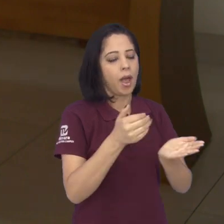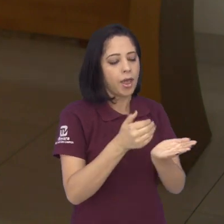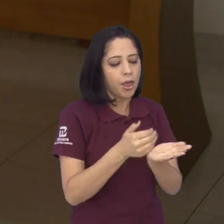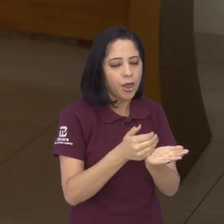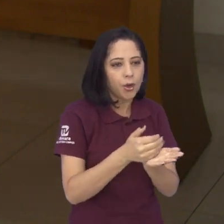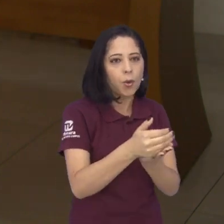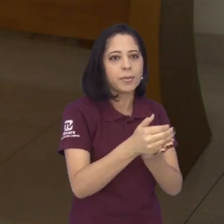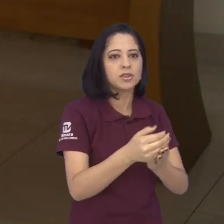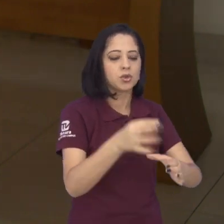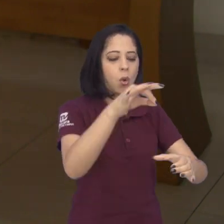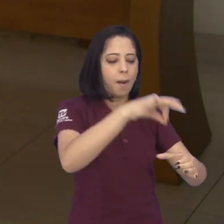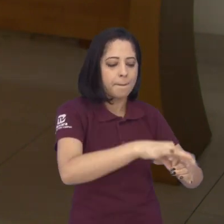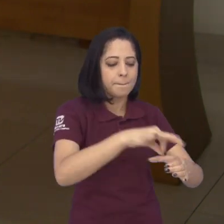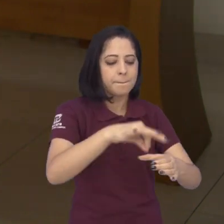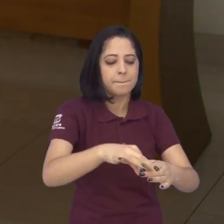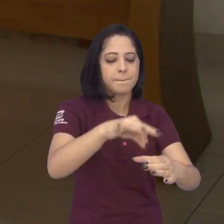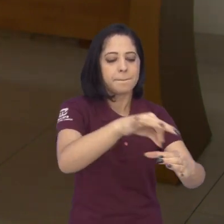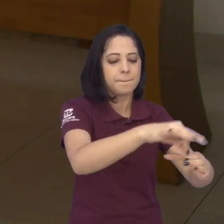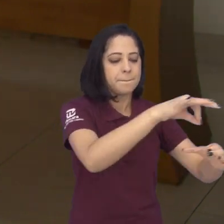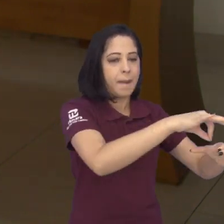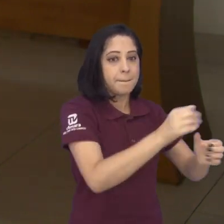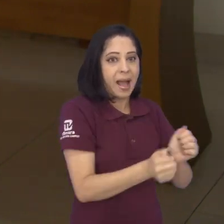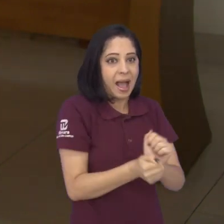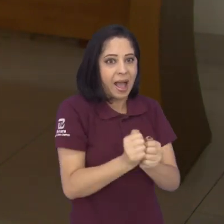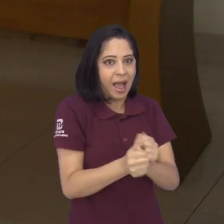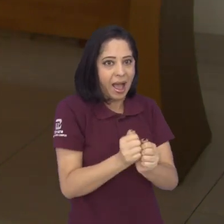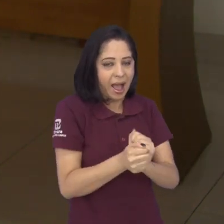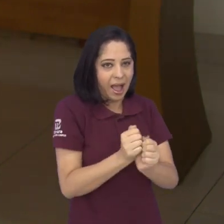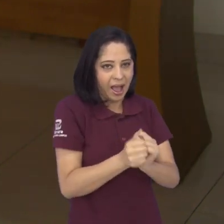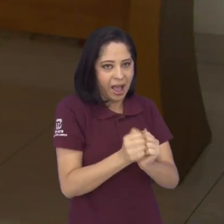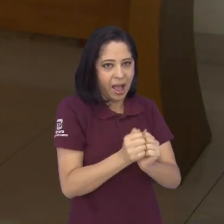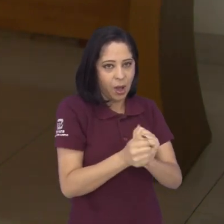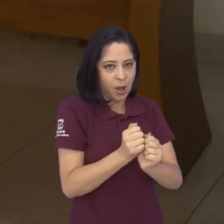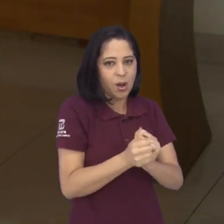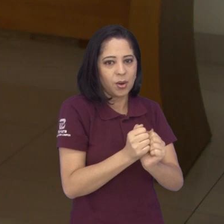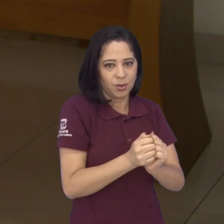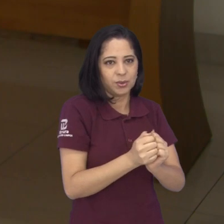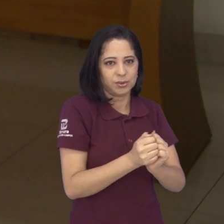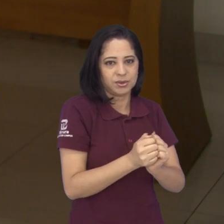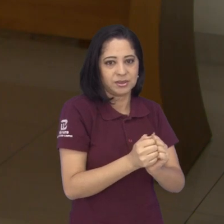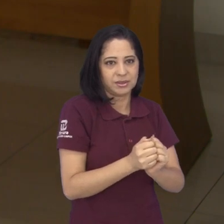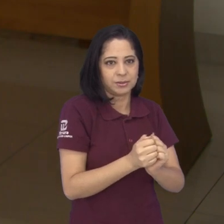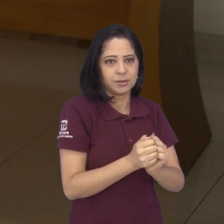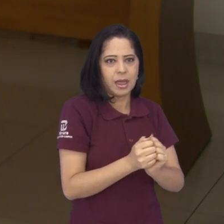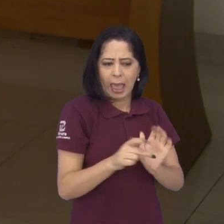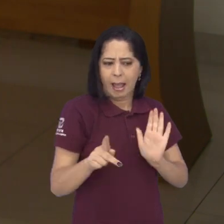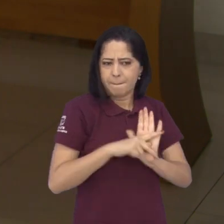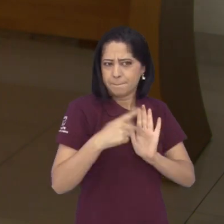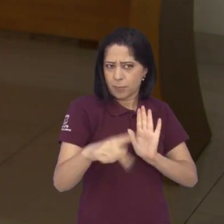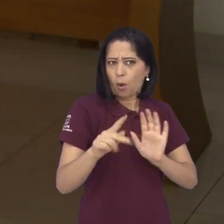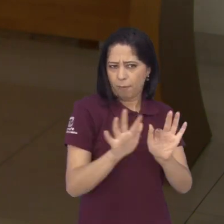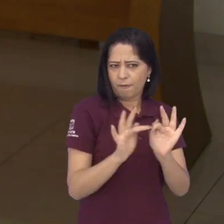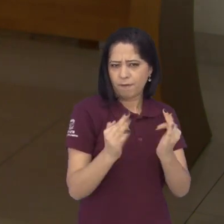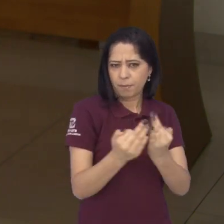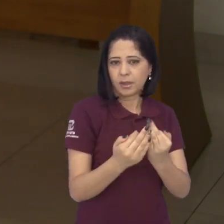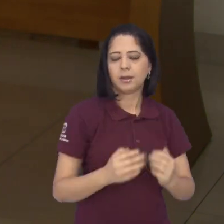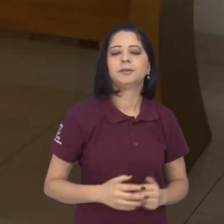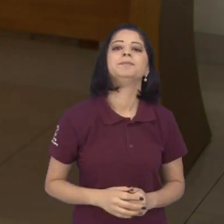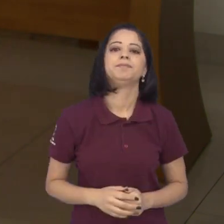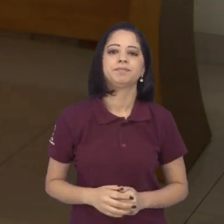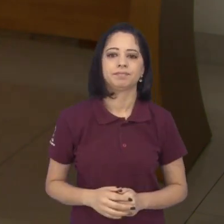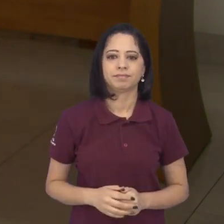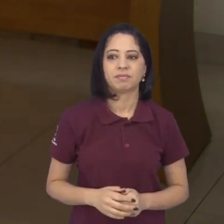pedaço de terra desse senhor. E aí ele realmente foi plantar arroz